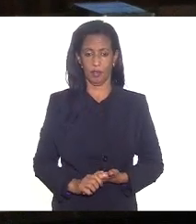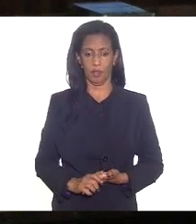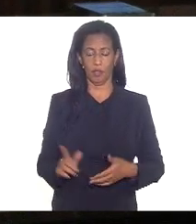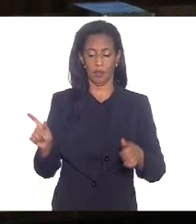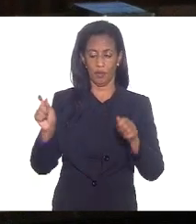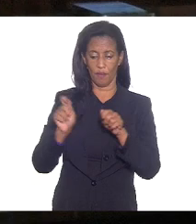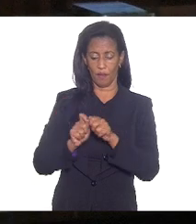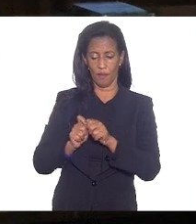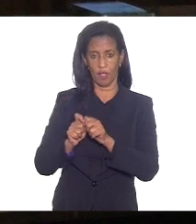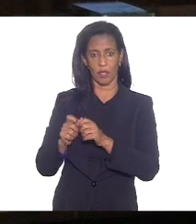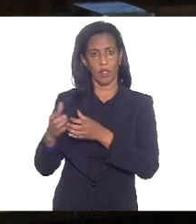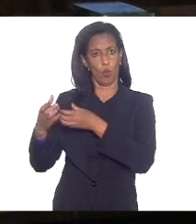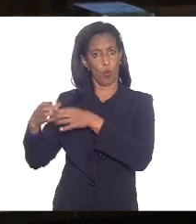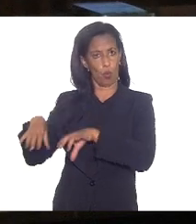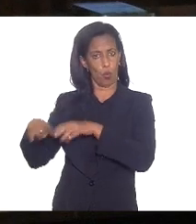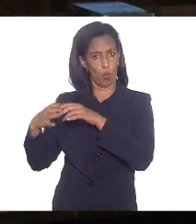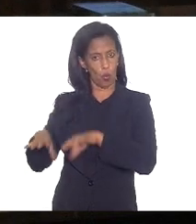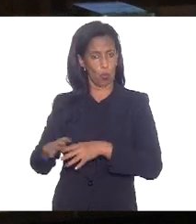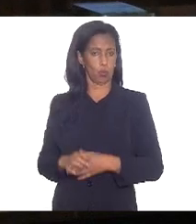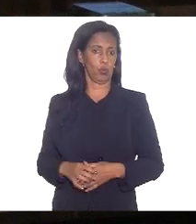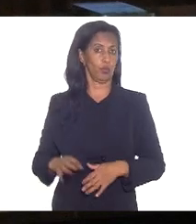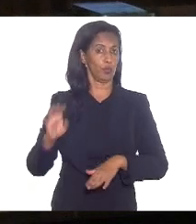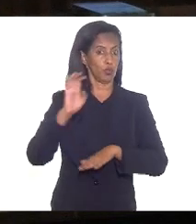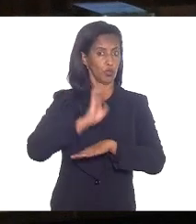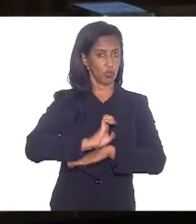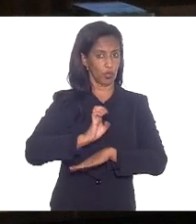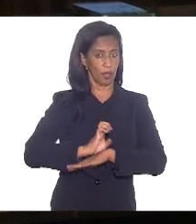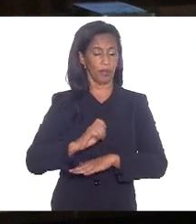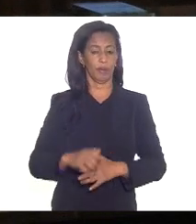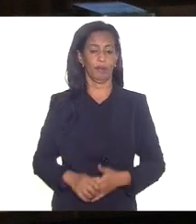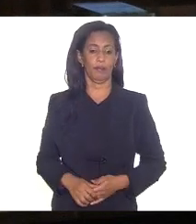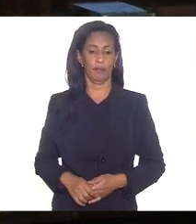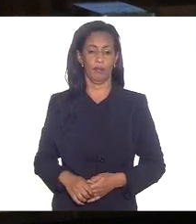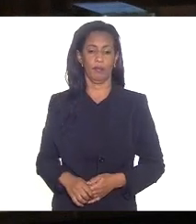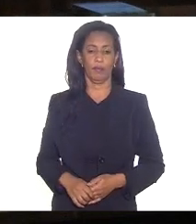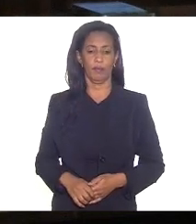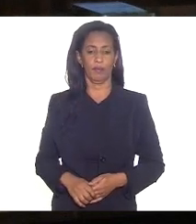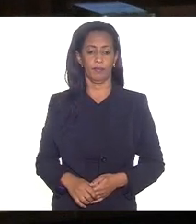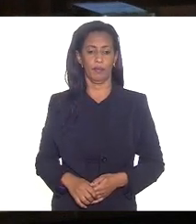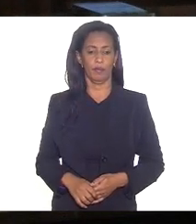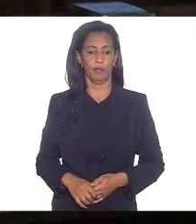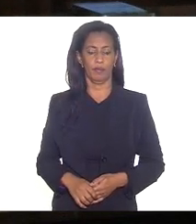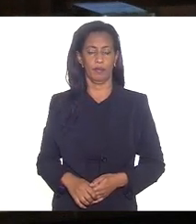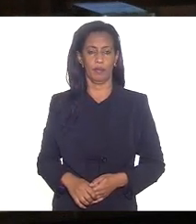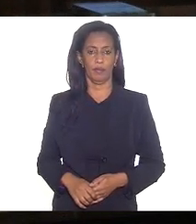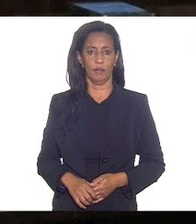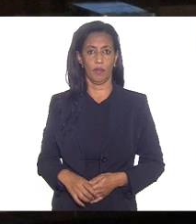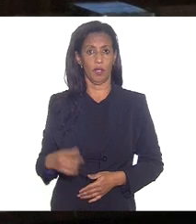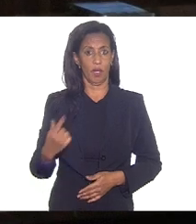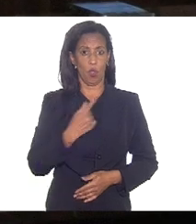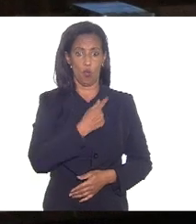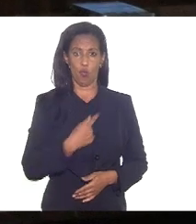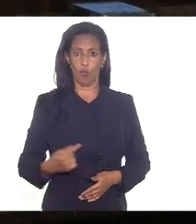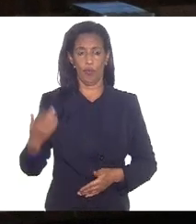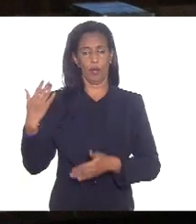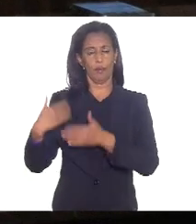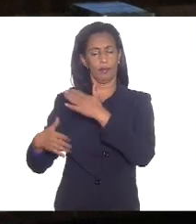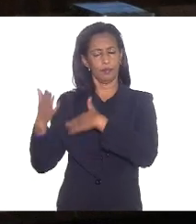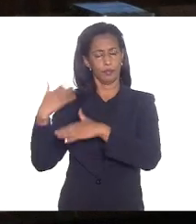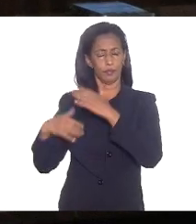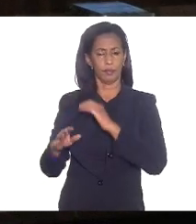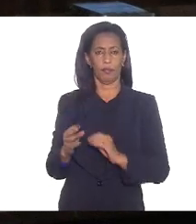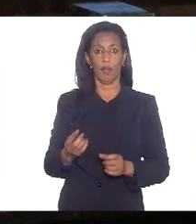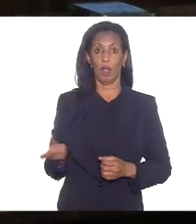fazerem o concurso, o Estado que é, no caso, o governo passado,